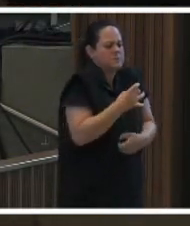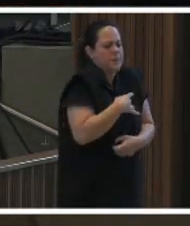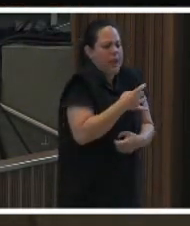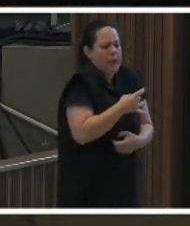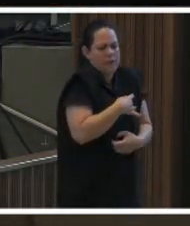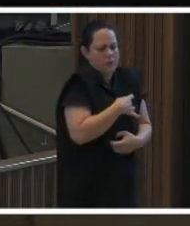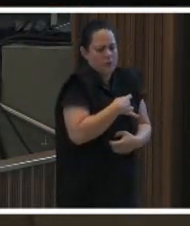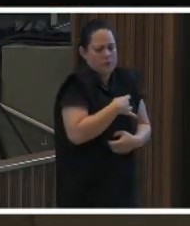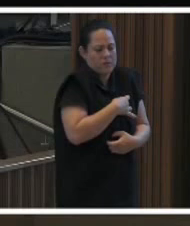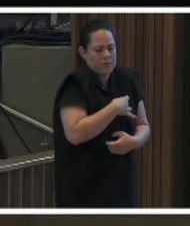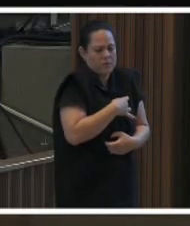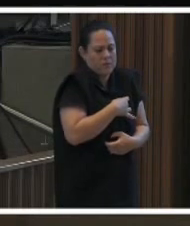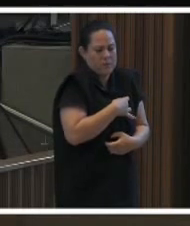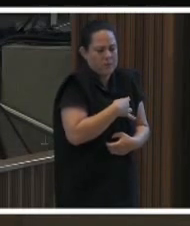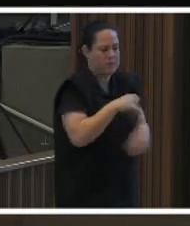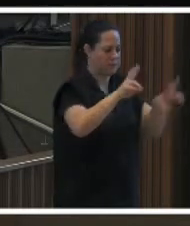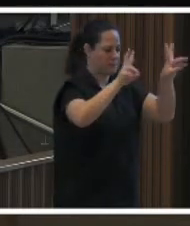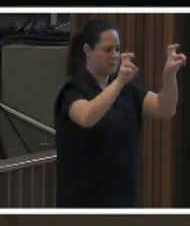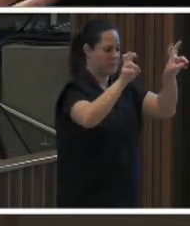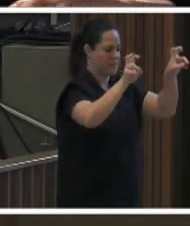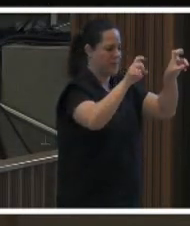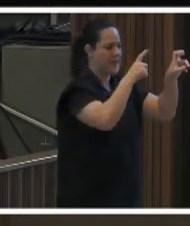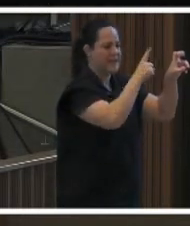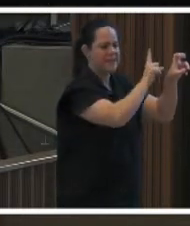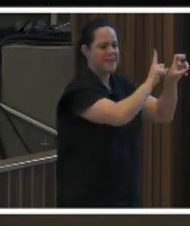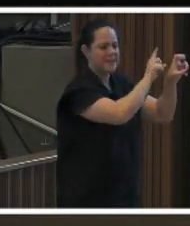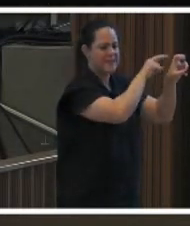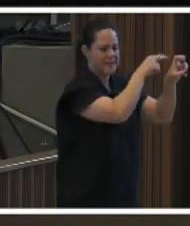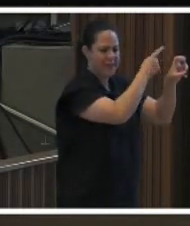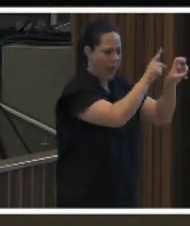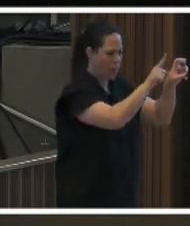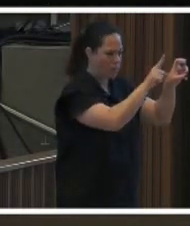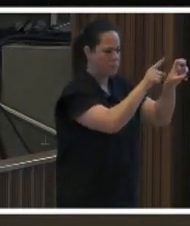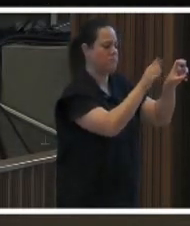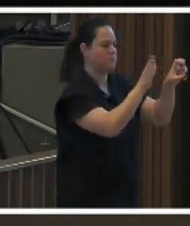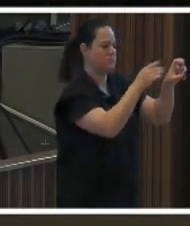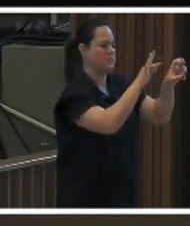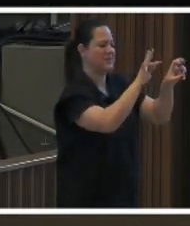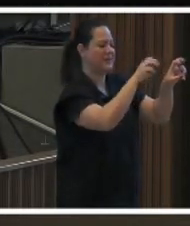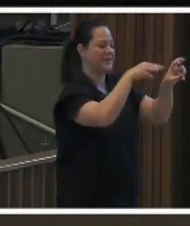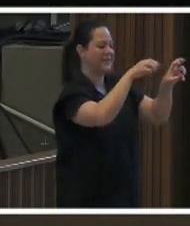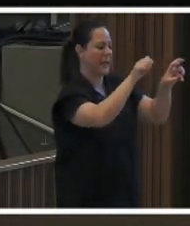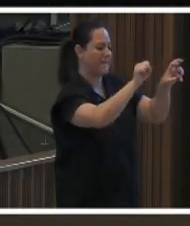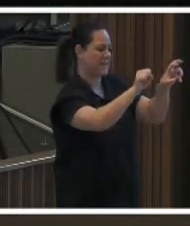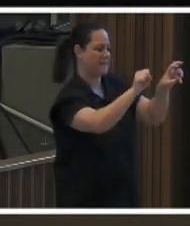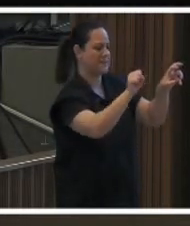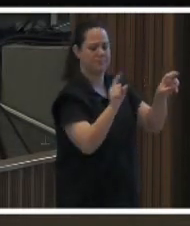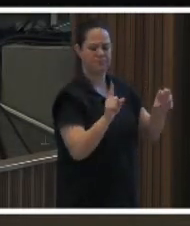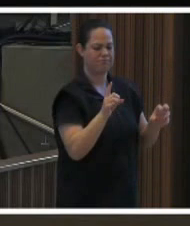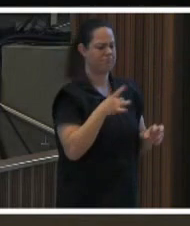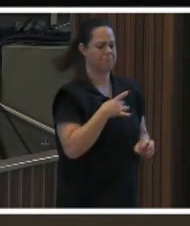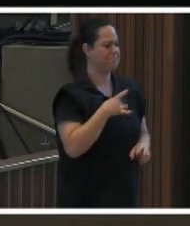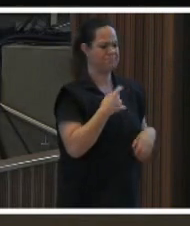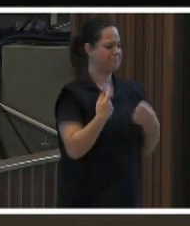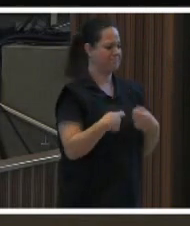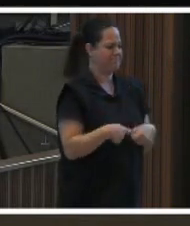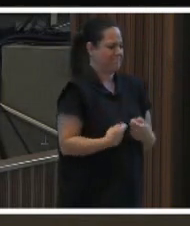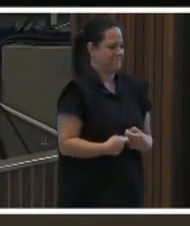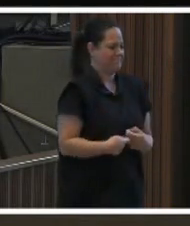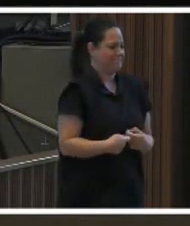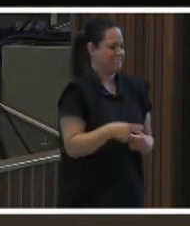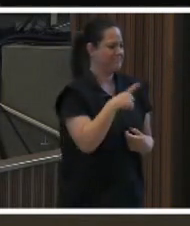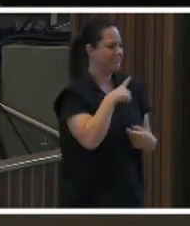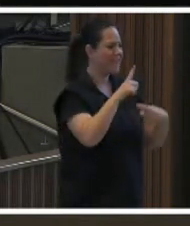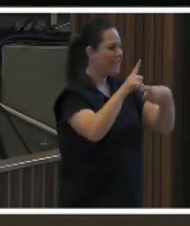é? E 3 destas vezes que ele fala sobre não temas aqui no Evangelho de